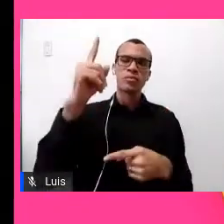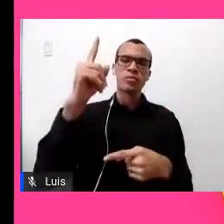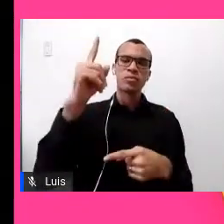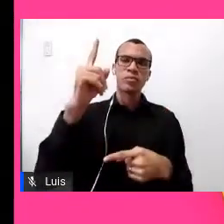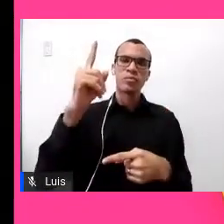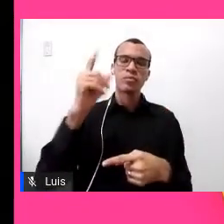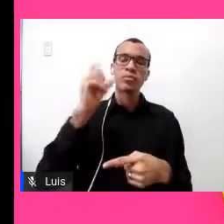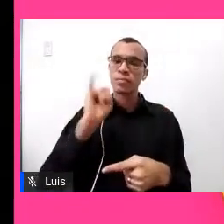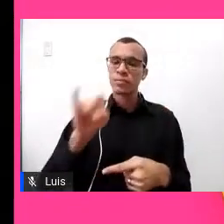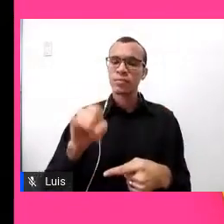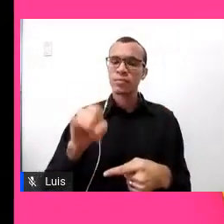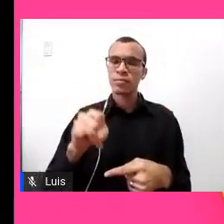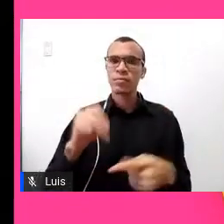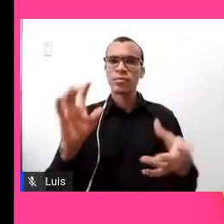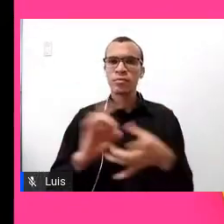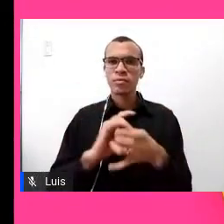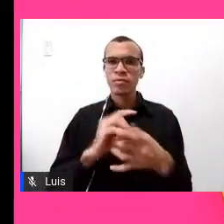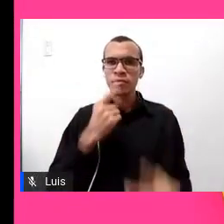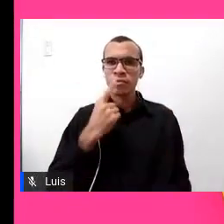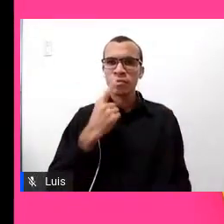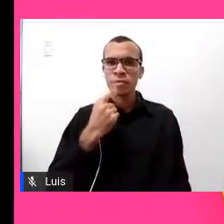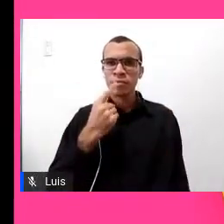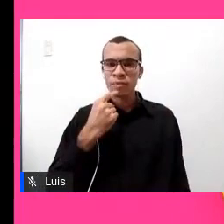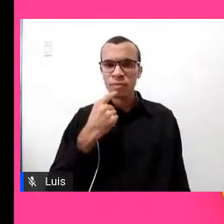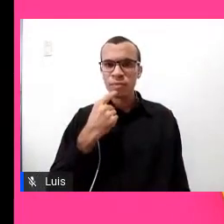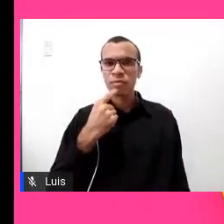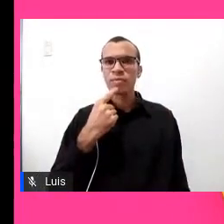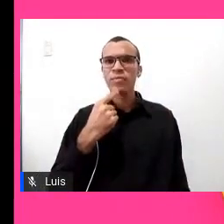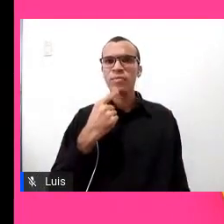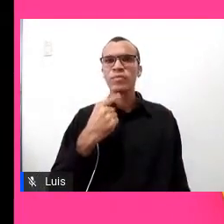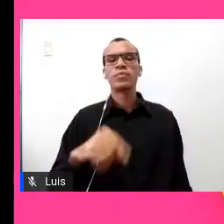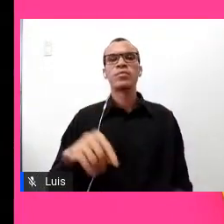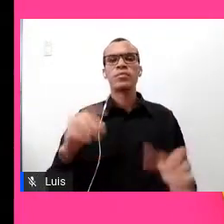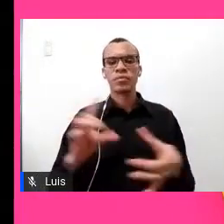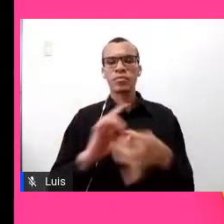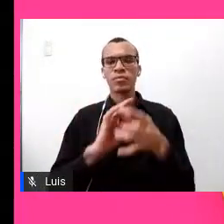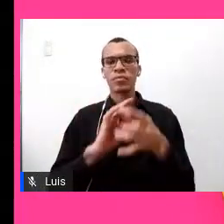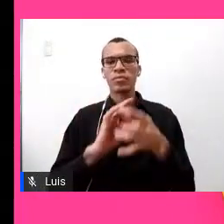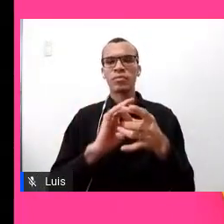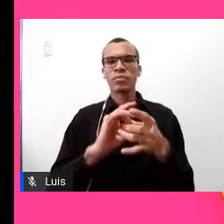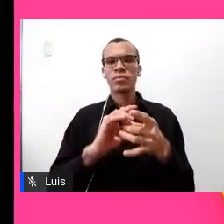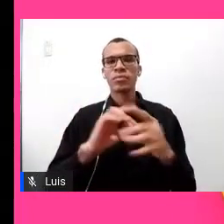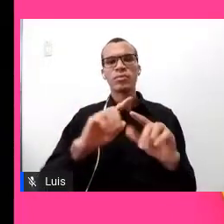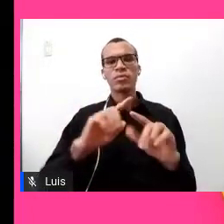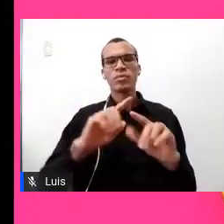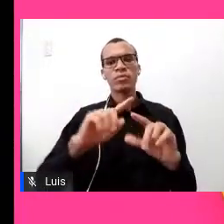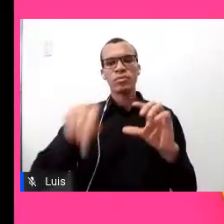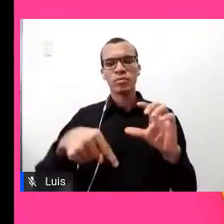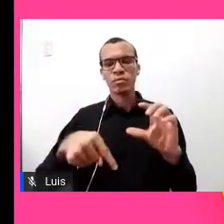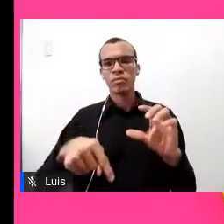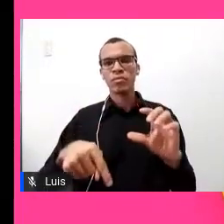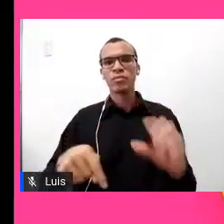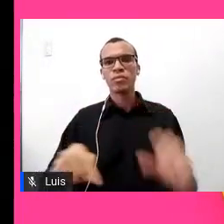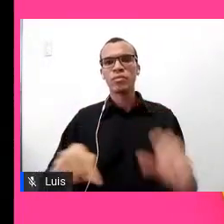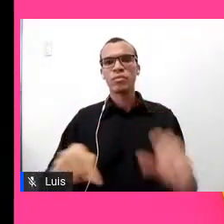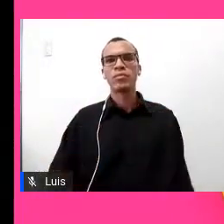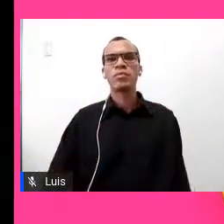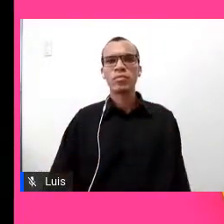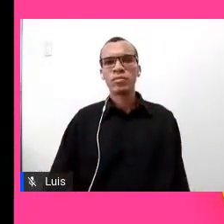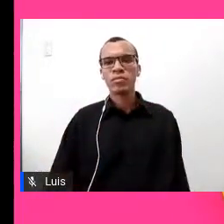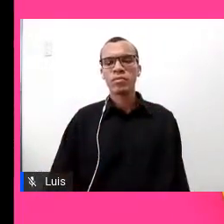no vermelho do fio o negativo, o motor desce, ok? Ele desce.